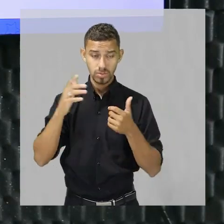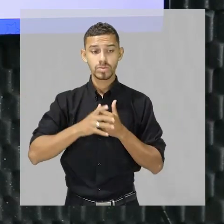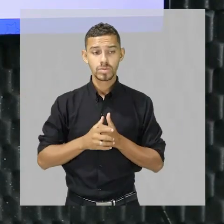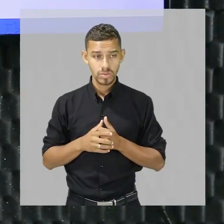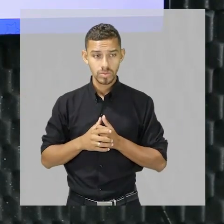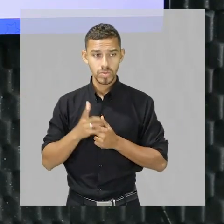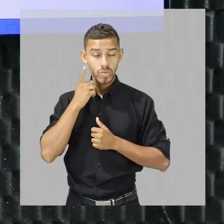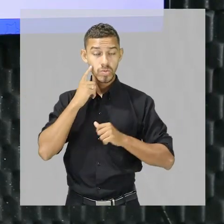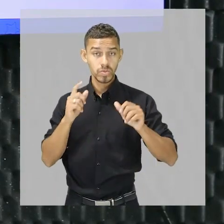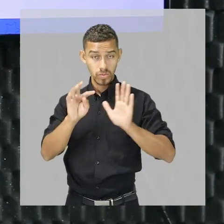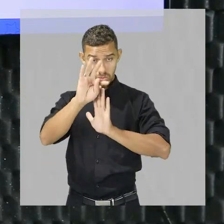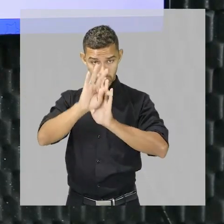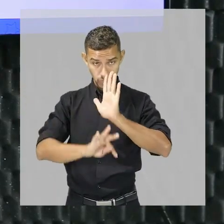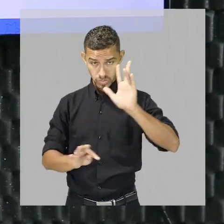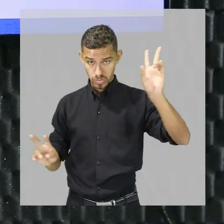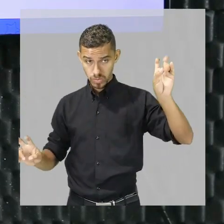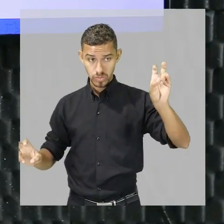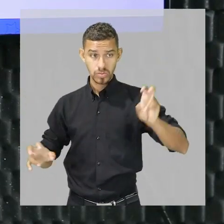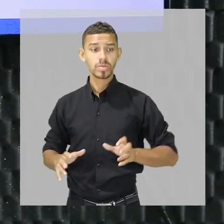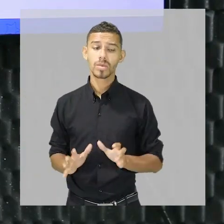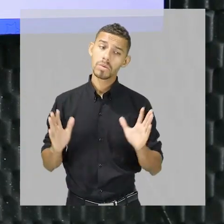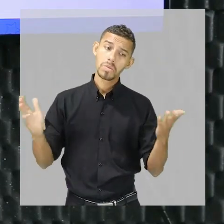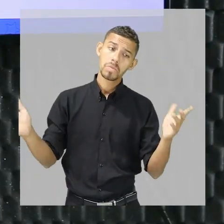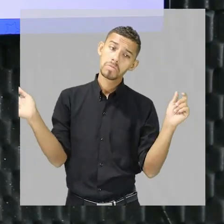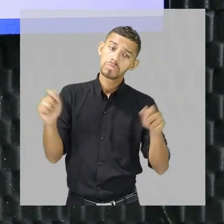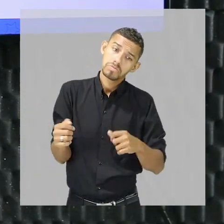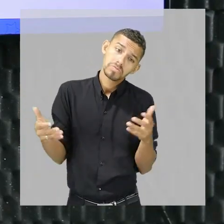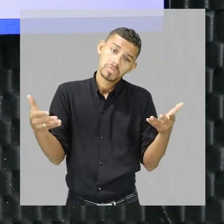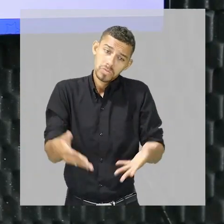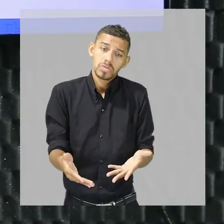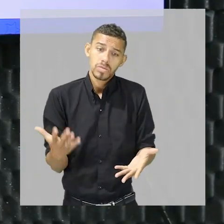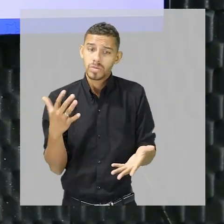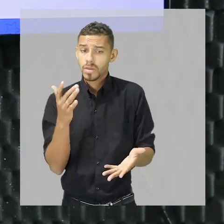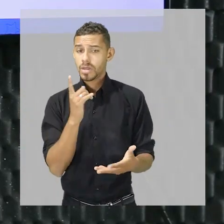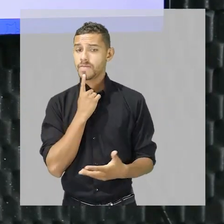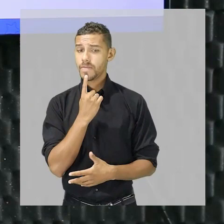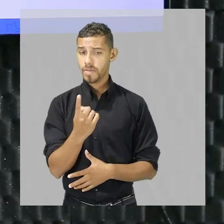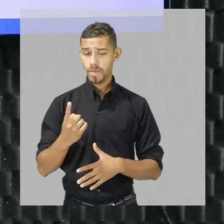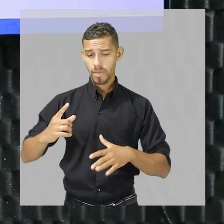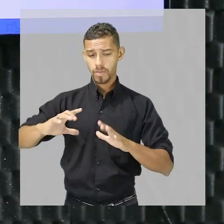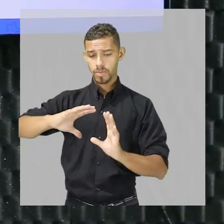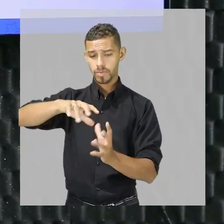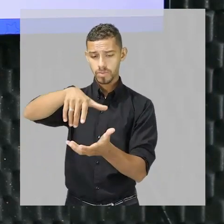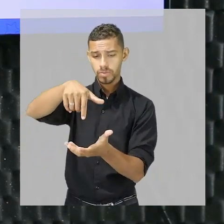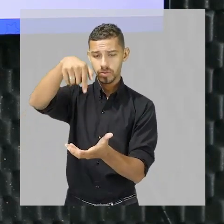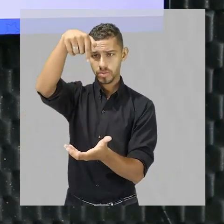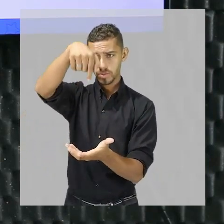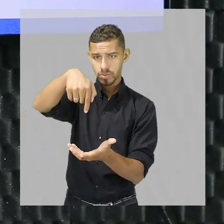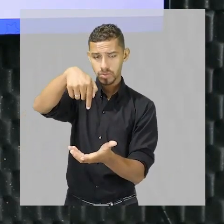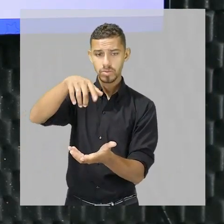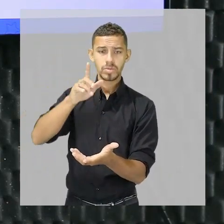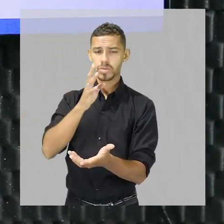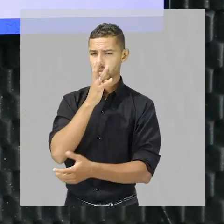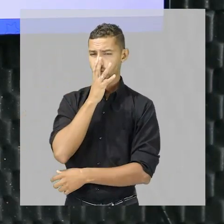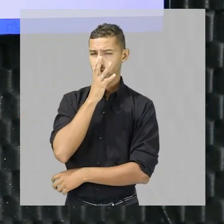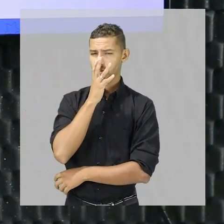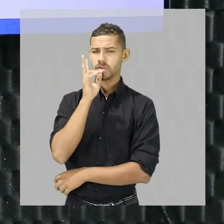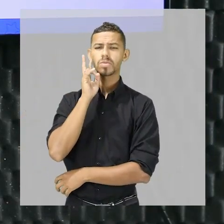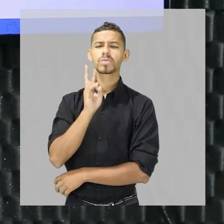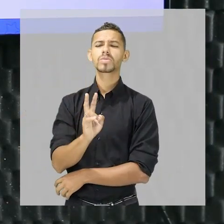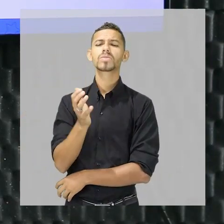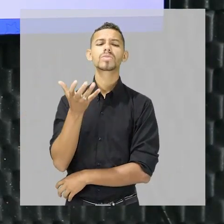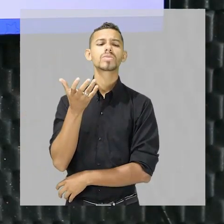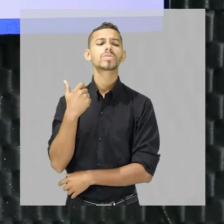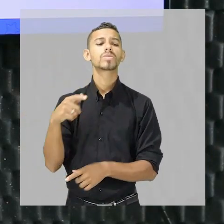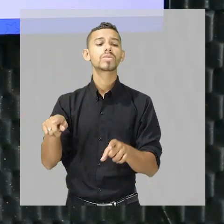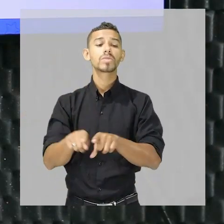abre aspas. Devo estar chegando perto do centro da Terra. Deixe ver, deve